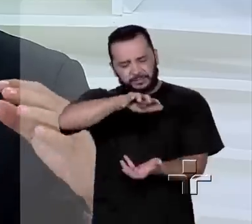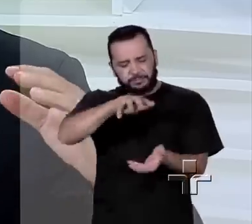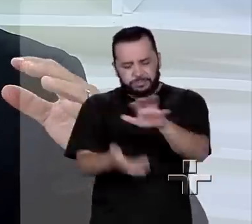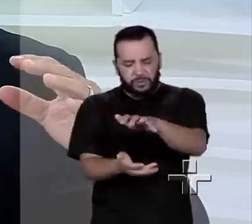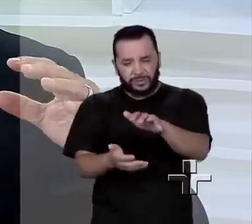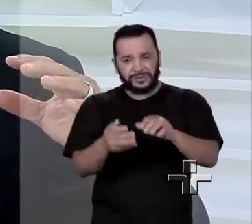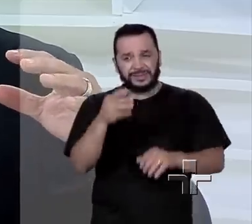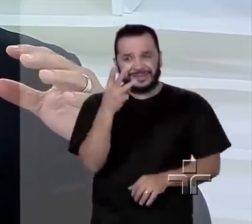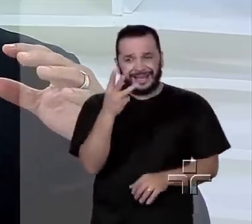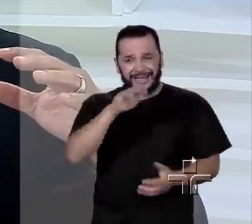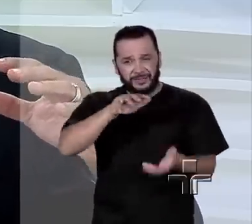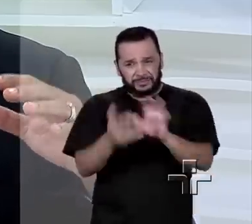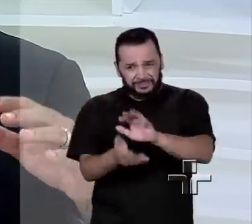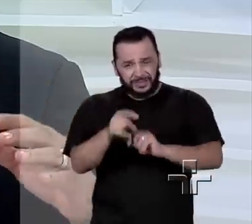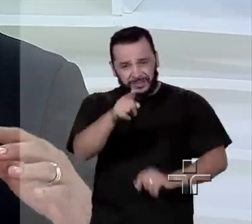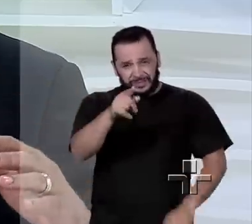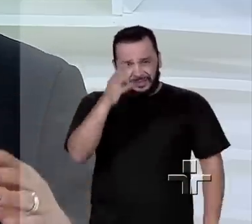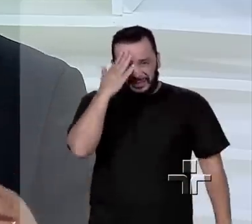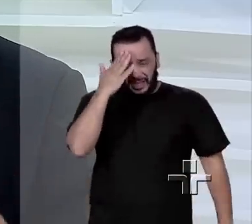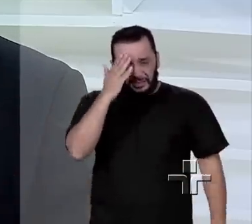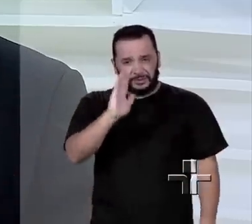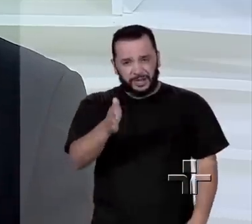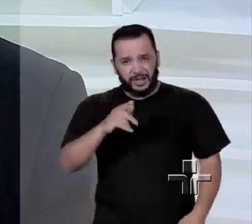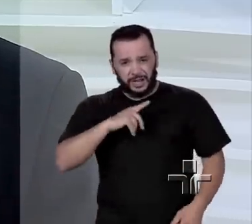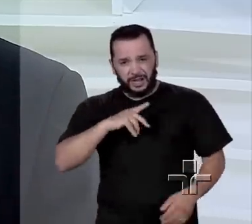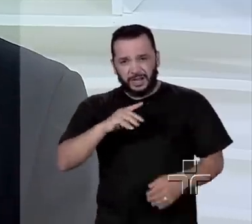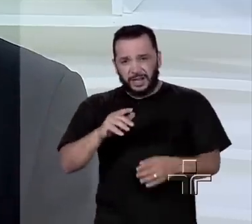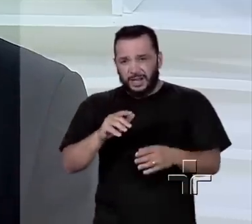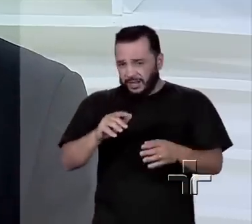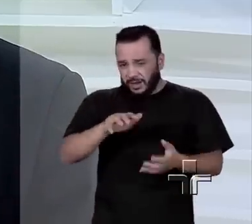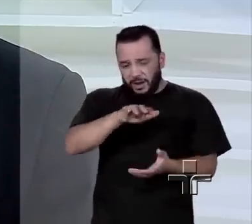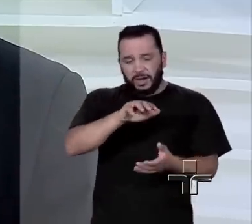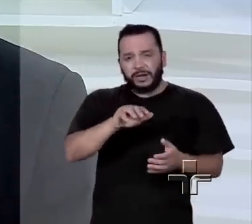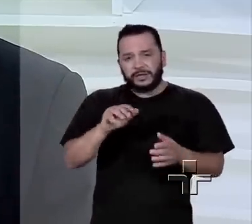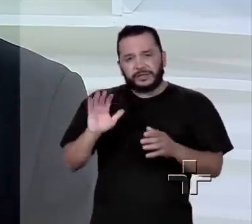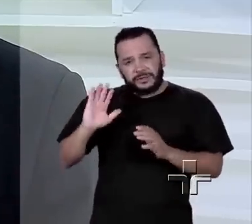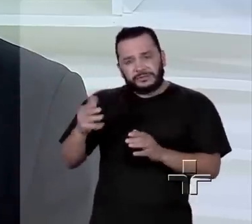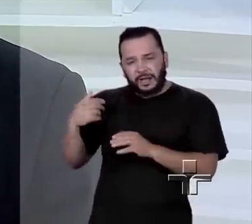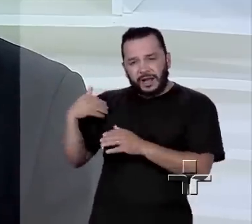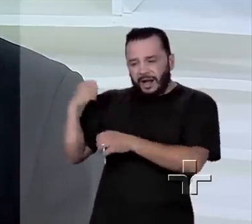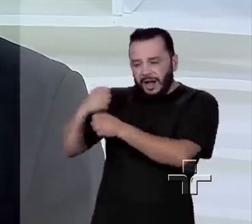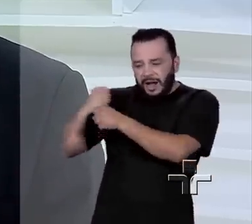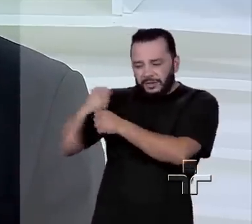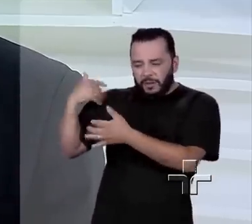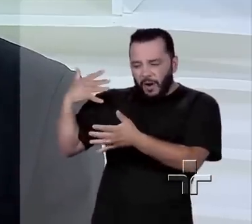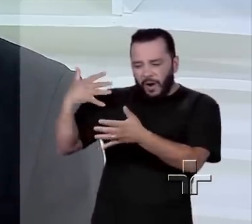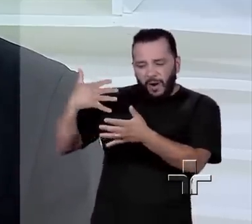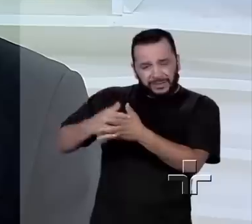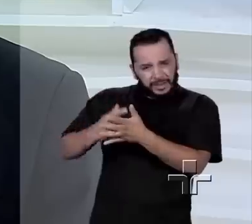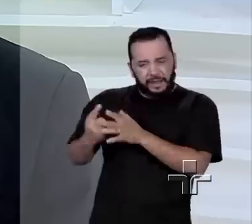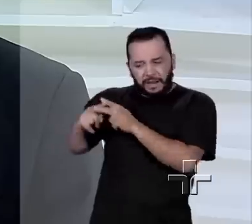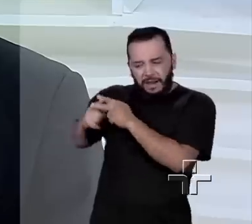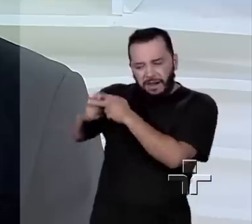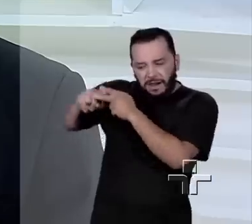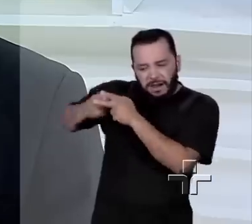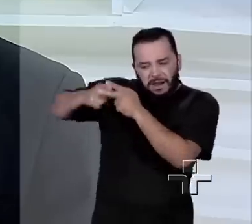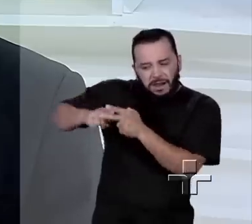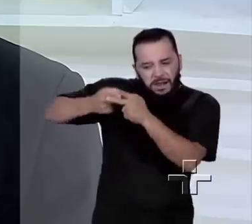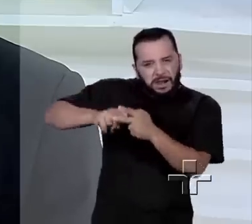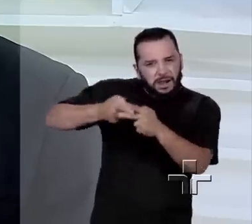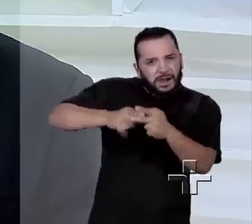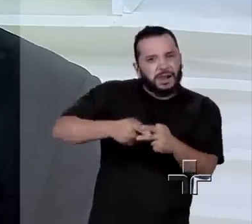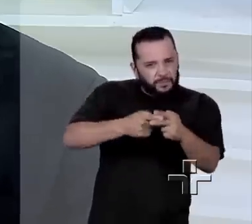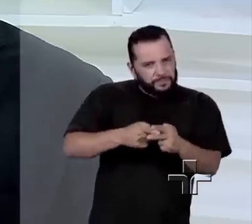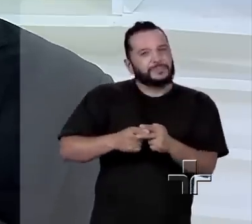que o ajuste ele vem acontecendo ao longo do tempo. É necessário se fazer mais